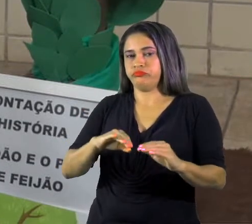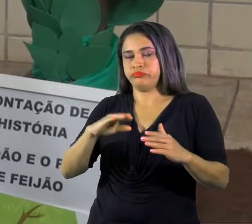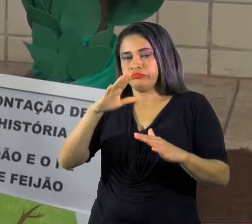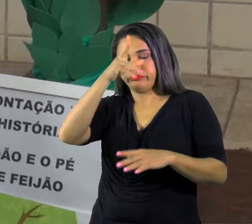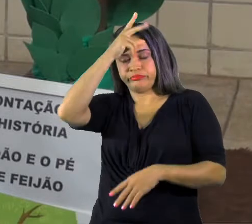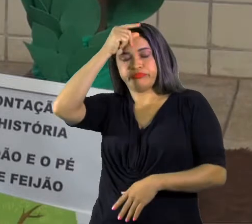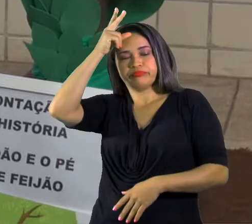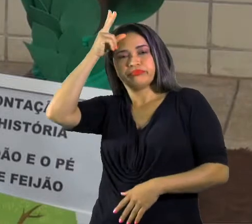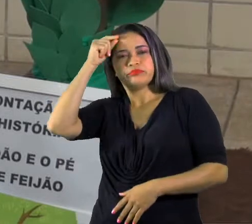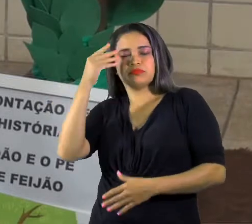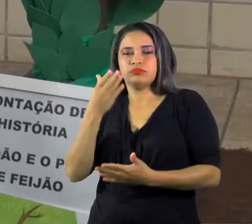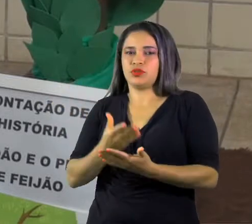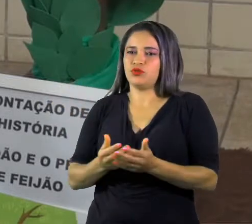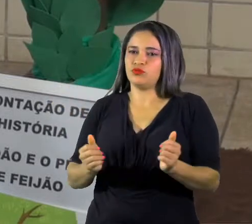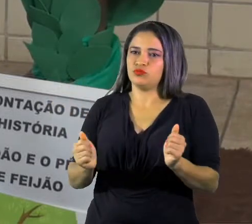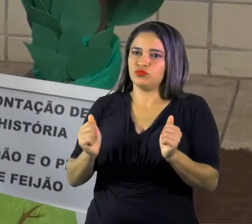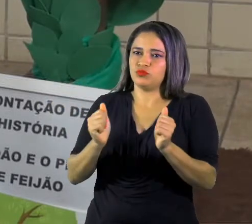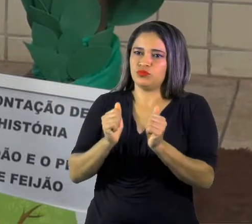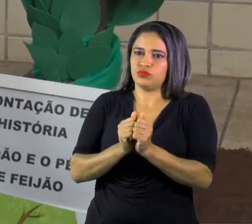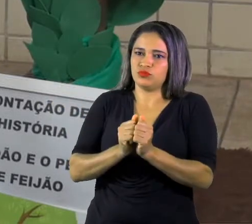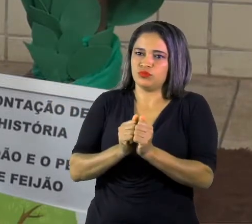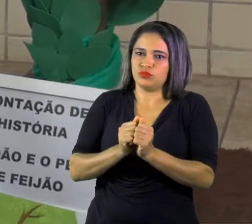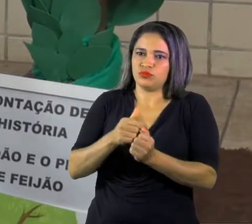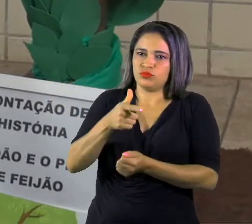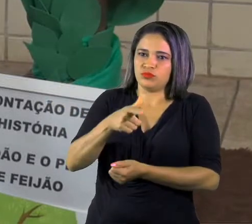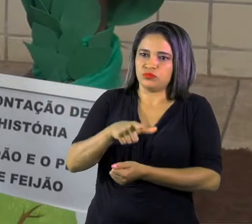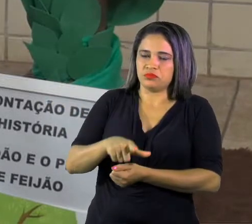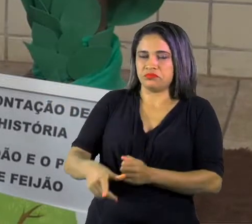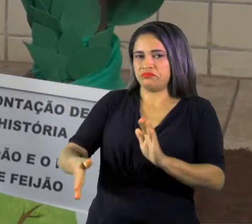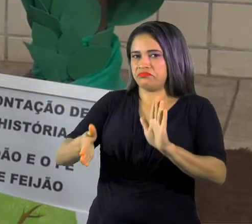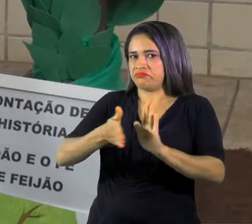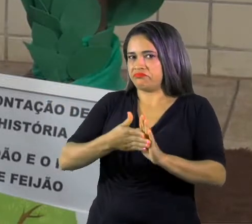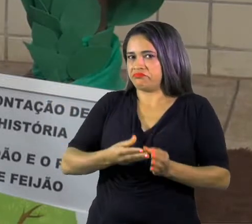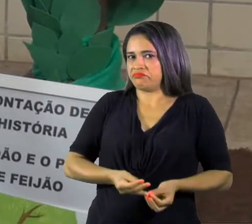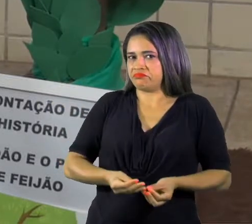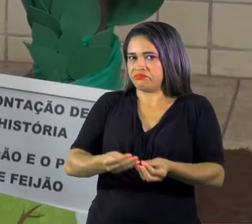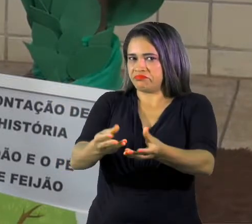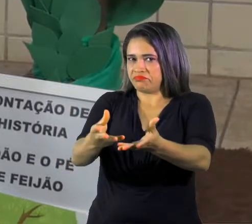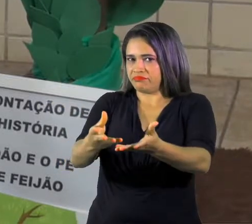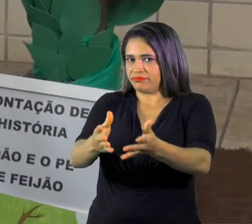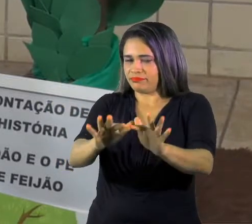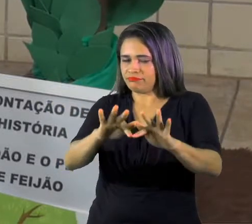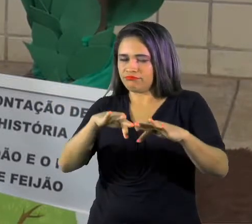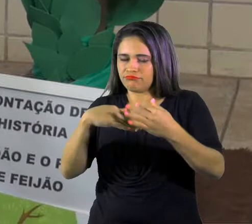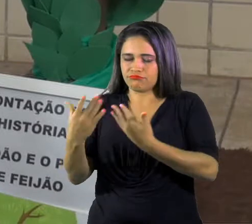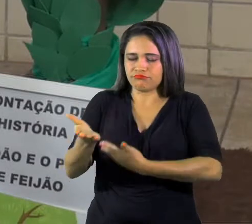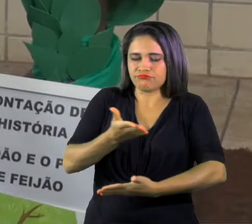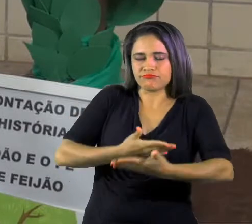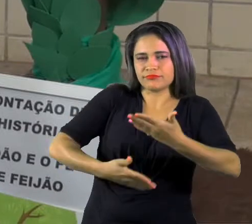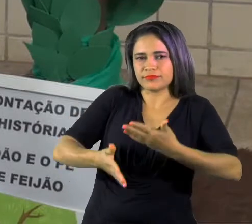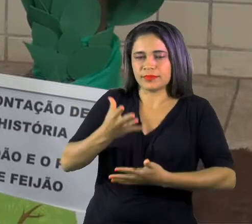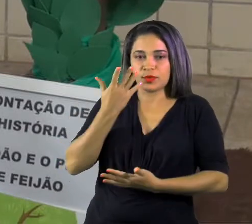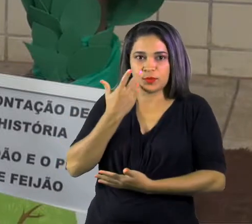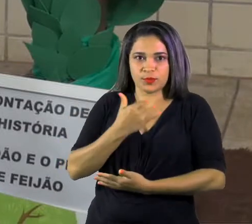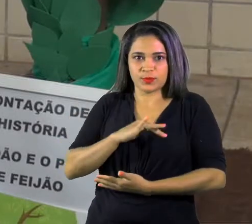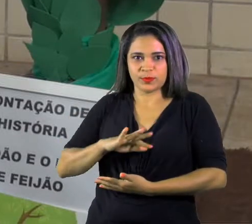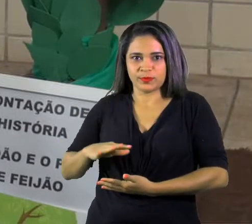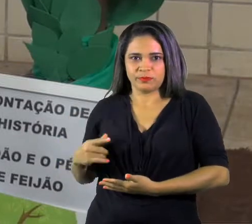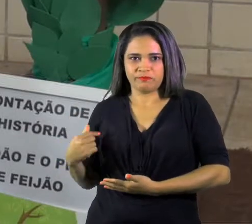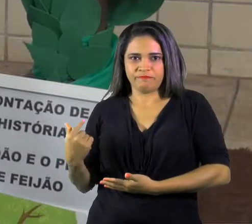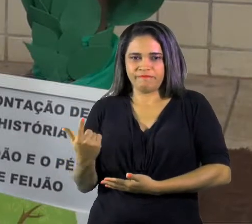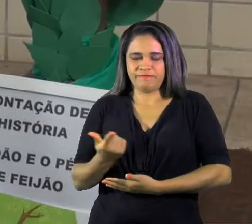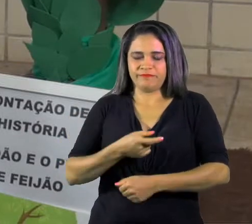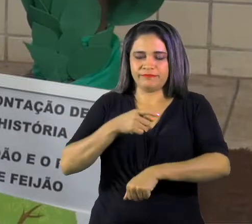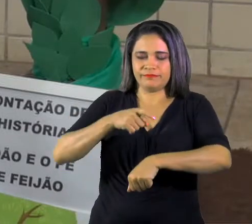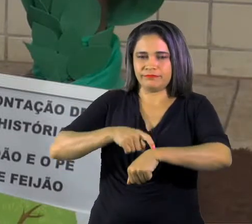aqui juntinhos novamente trazendo uma proposta de uma rica interação em família para que as nossas crianças tenham este tempo